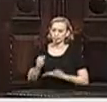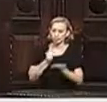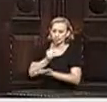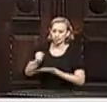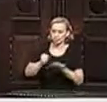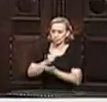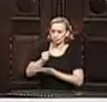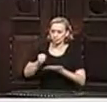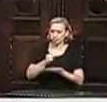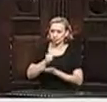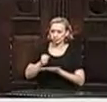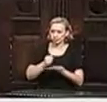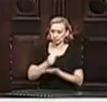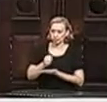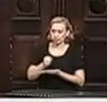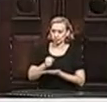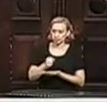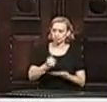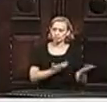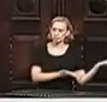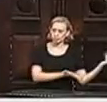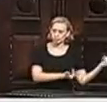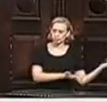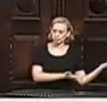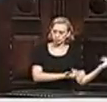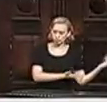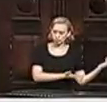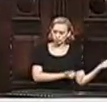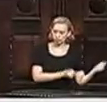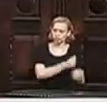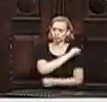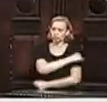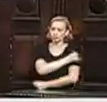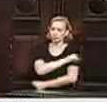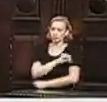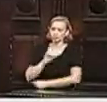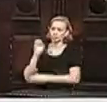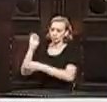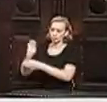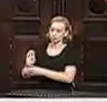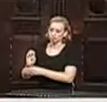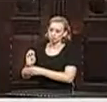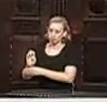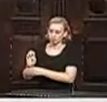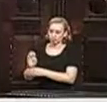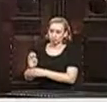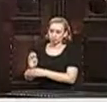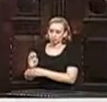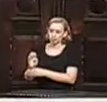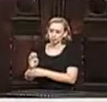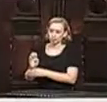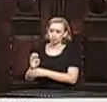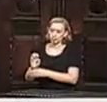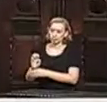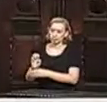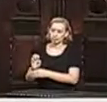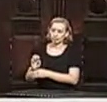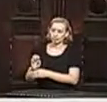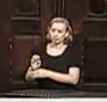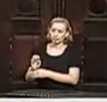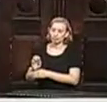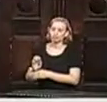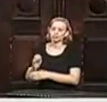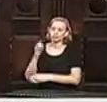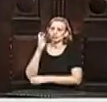fluminense alternativas qualificadas de formação profissional e de realização de seus sonhos, de seus projetos, de